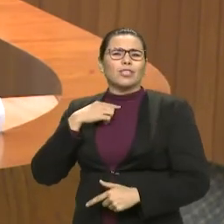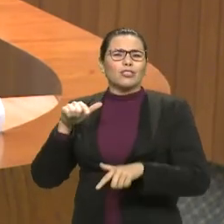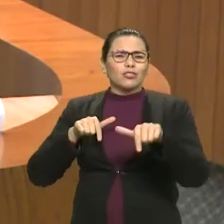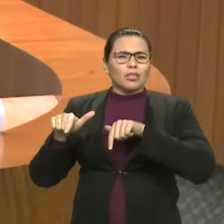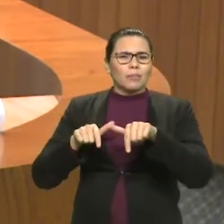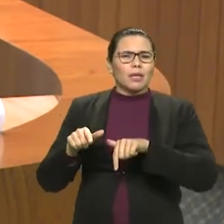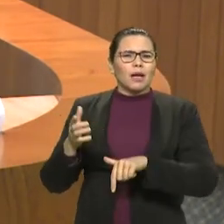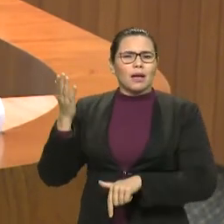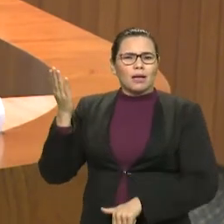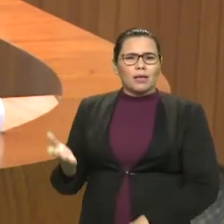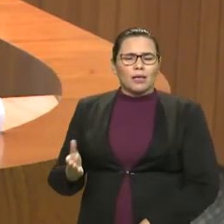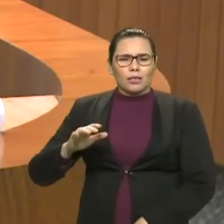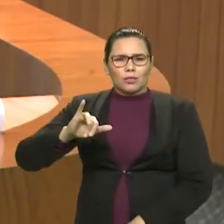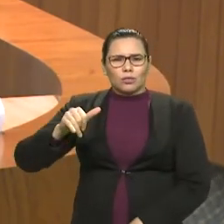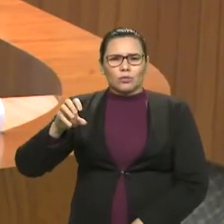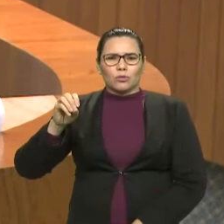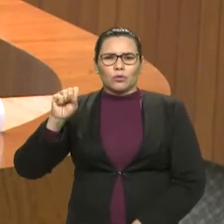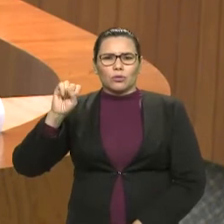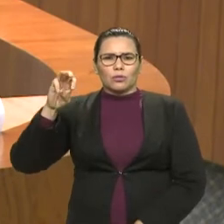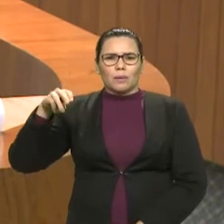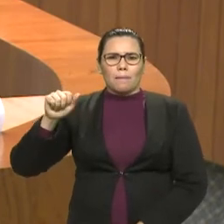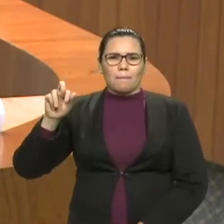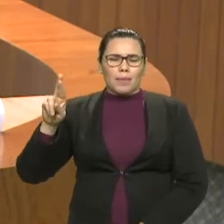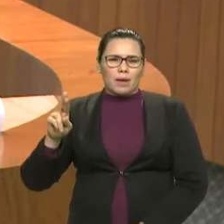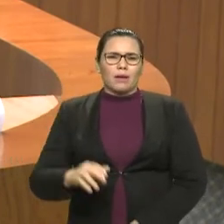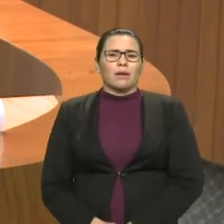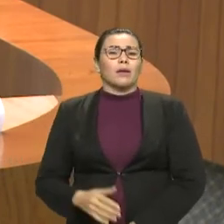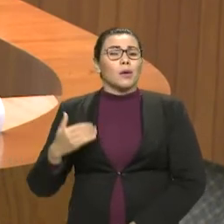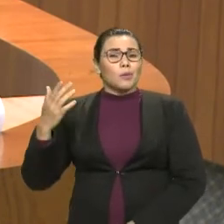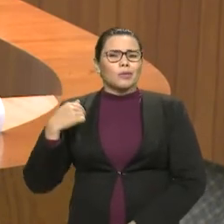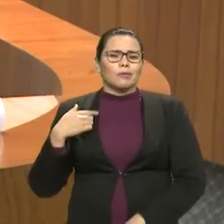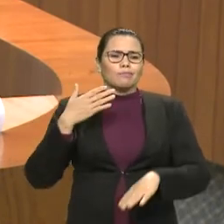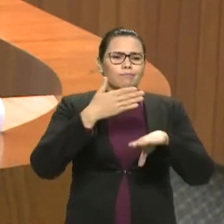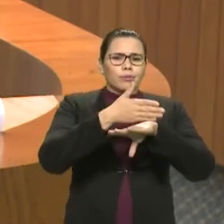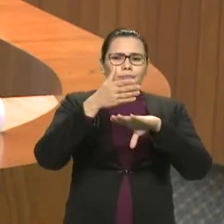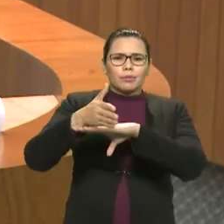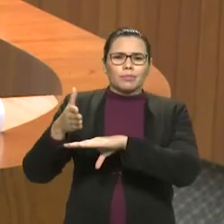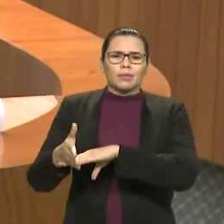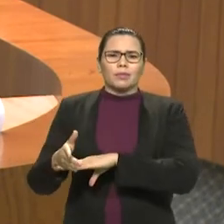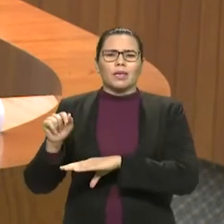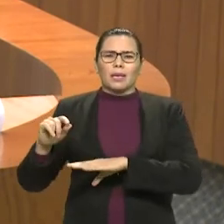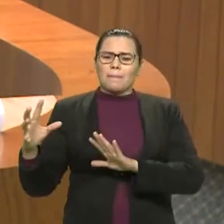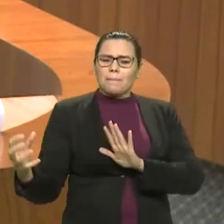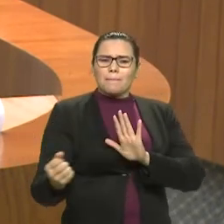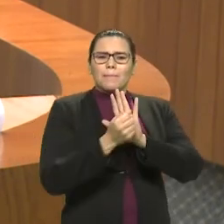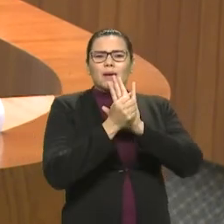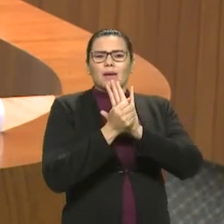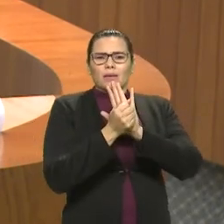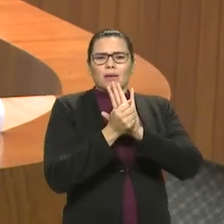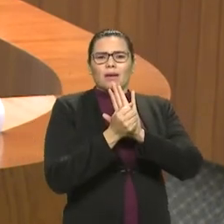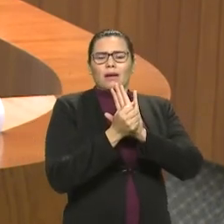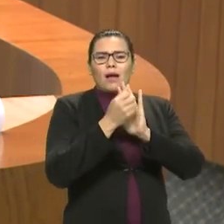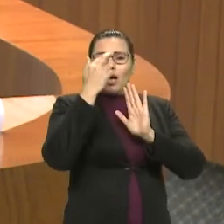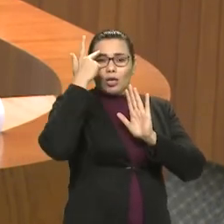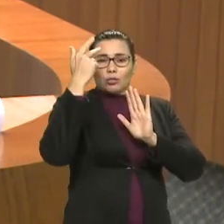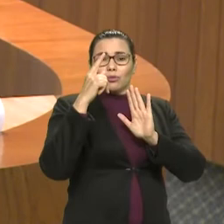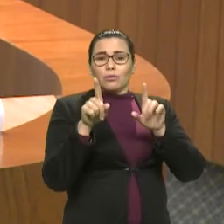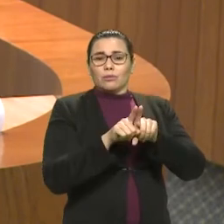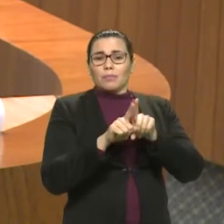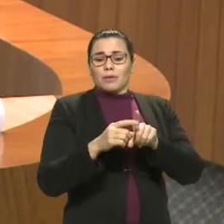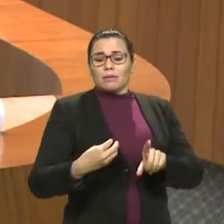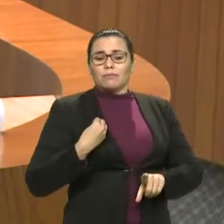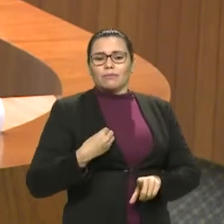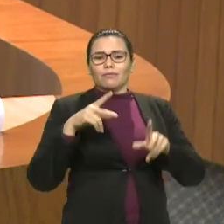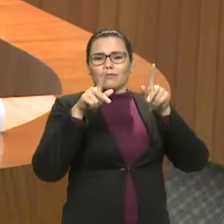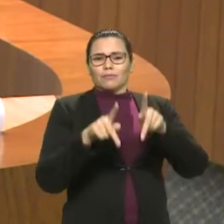começam a admirá-lo e aonde o Josimar passa ele realmente vai deixando a sua marca vai deixando o seu nome vai